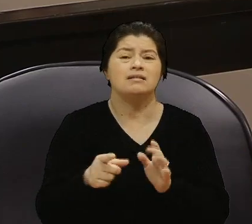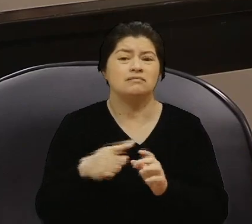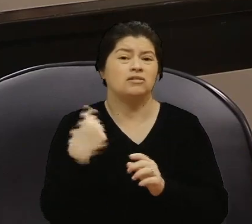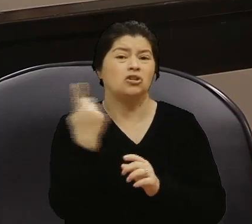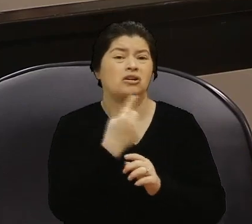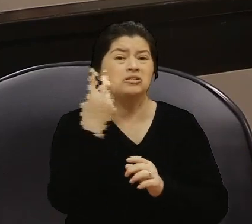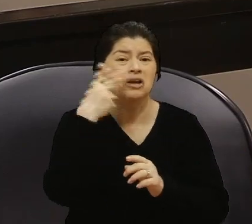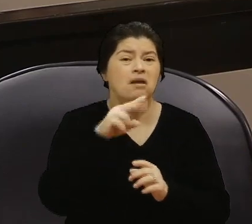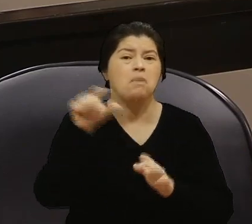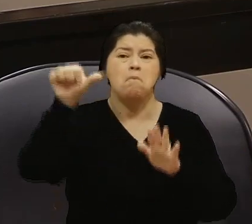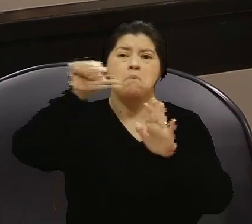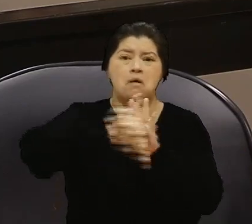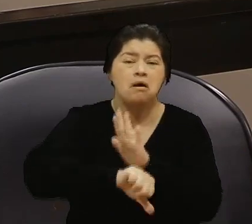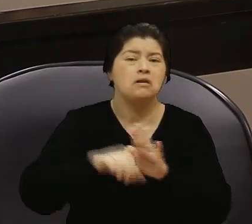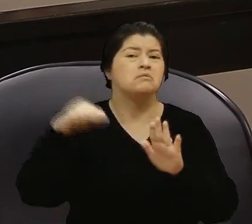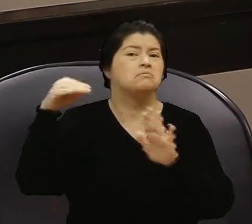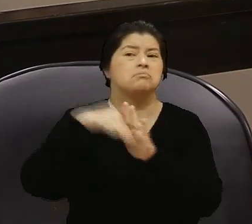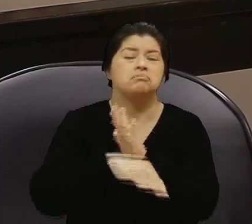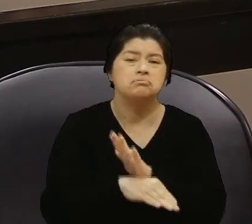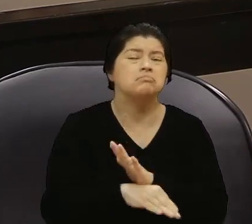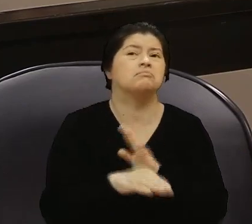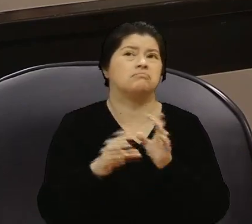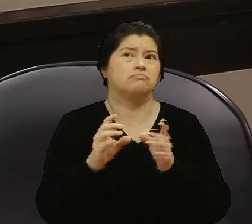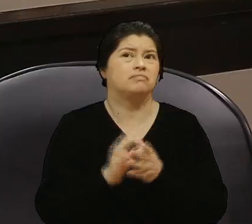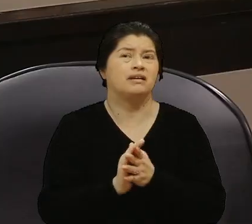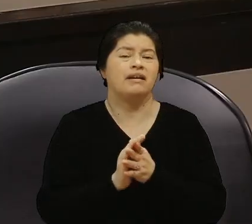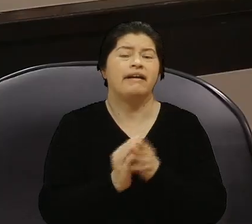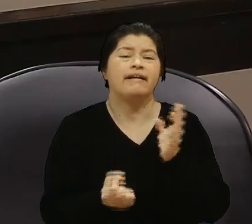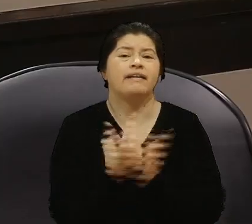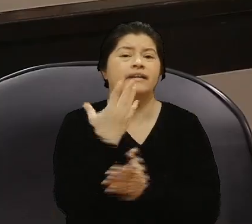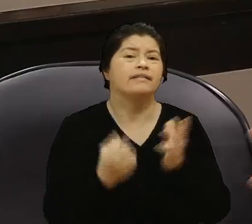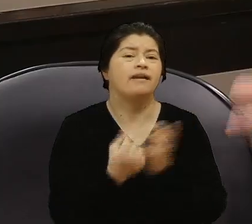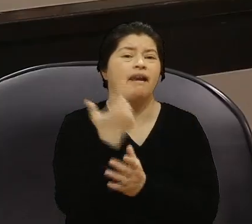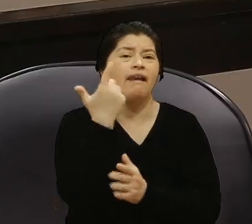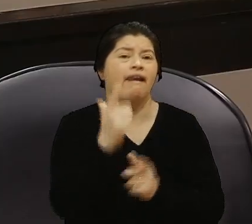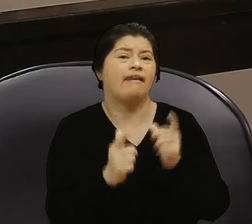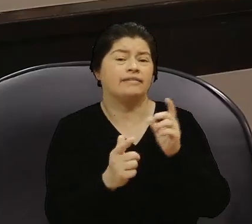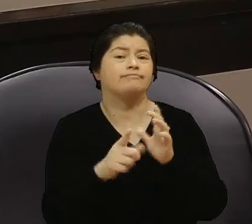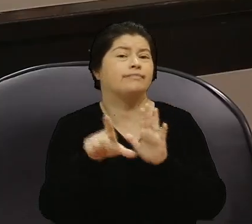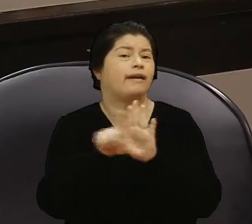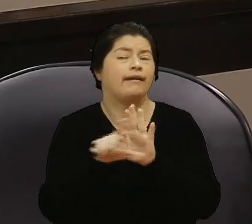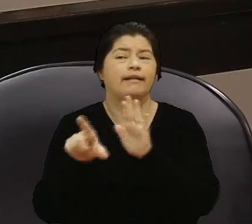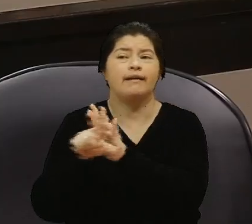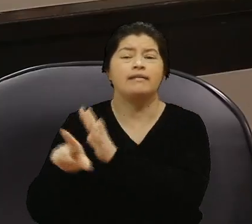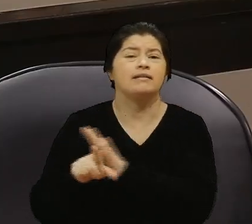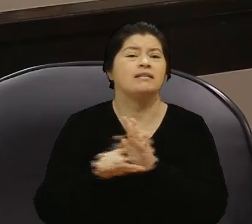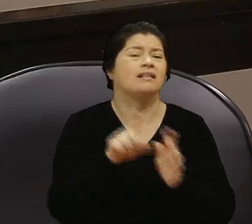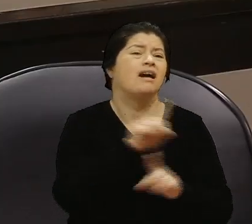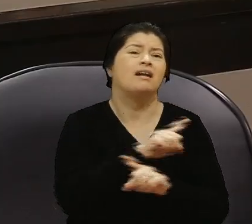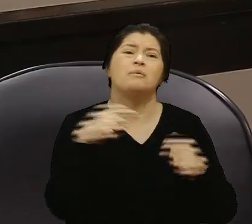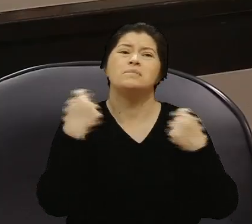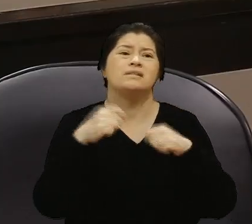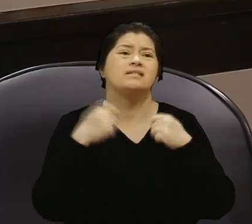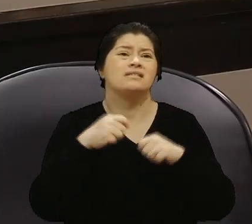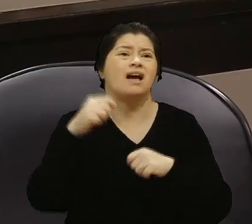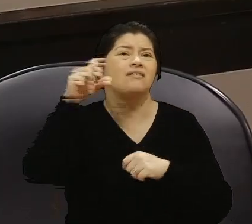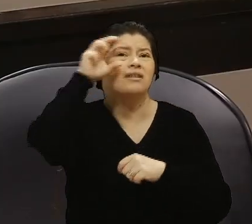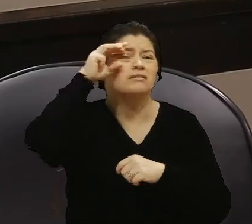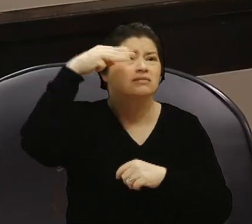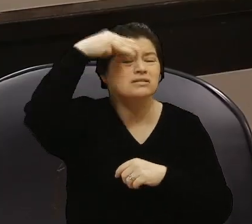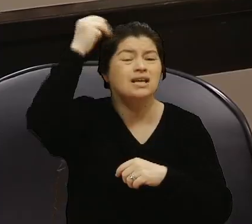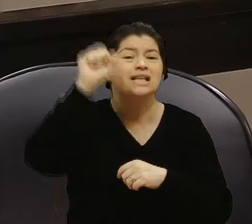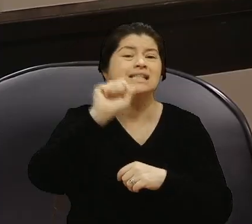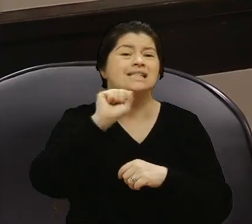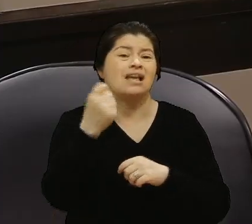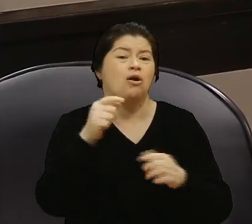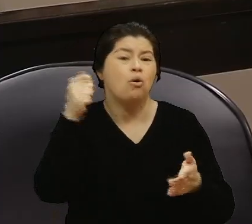lei a gente faz, quanto mais burocrata em Brasília criando leis e leis e leis e leis, vai piorando. Não precisava, Maria da Penha, Rose, se a gente cumprisse e o